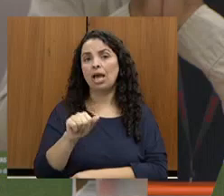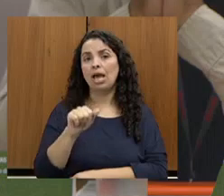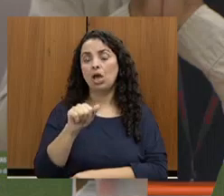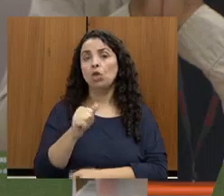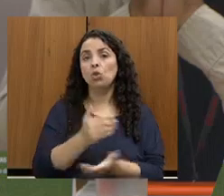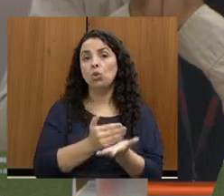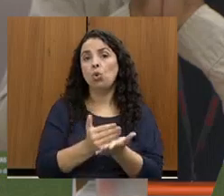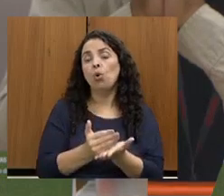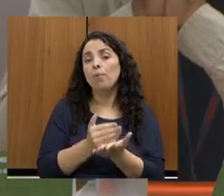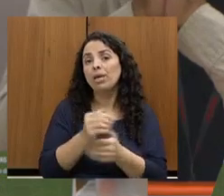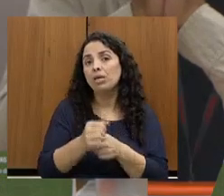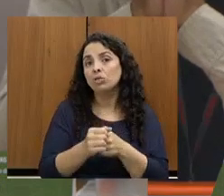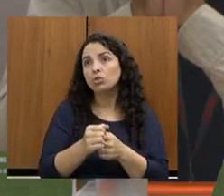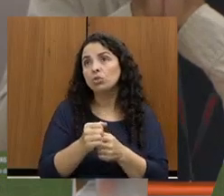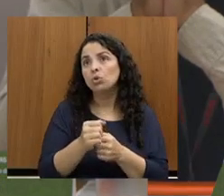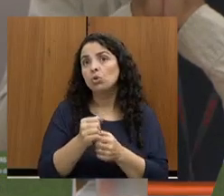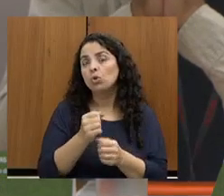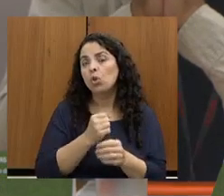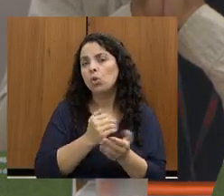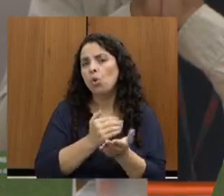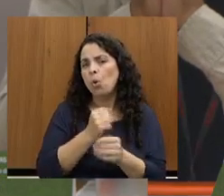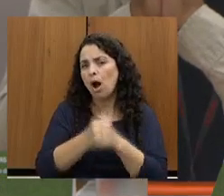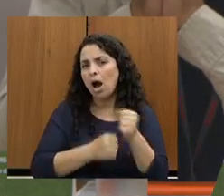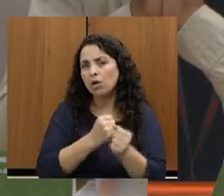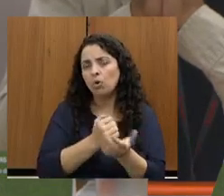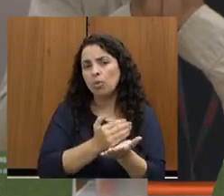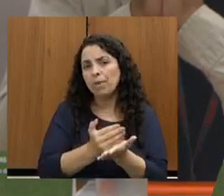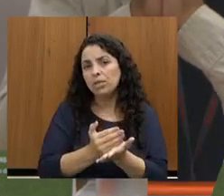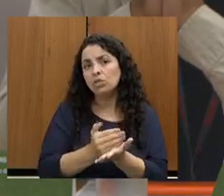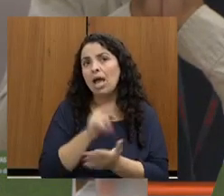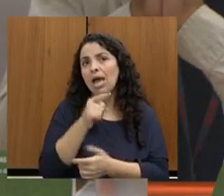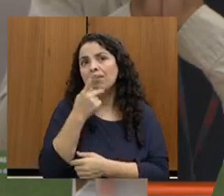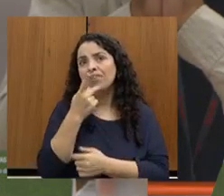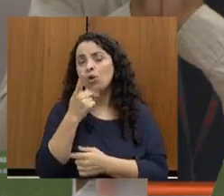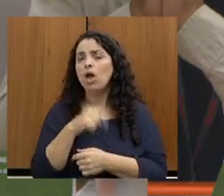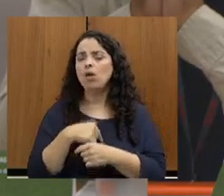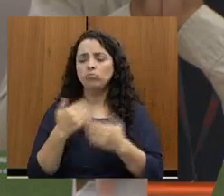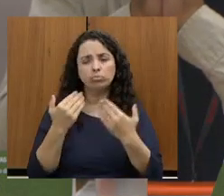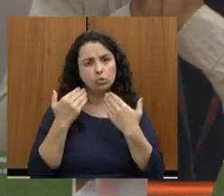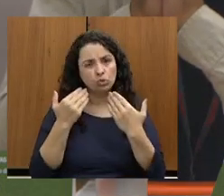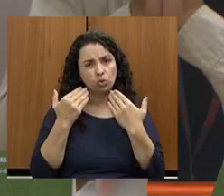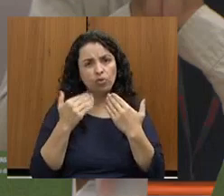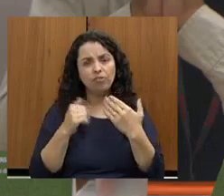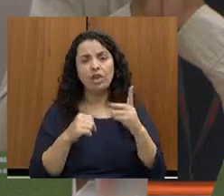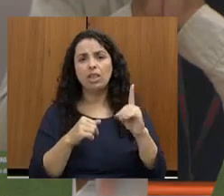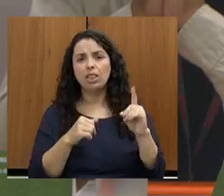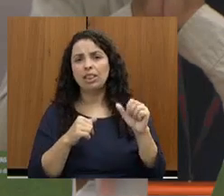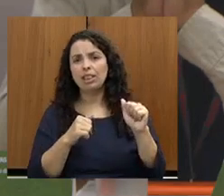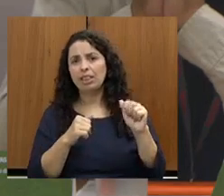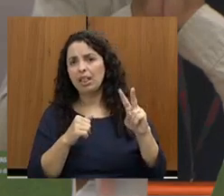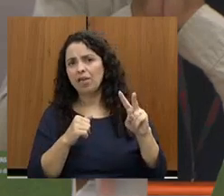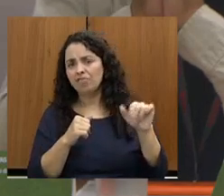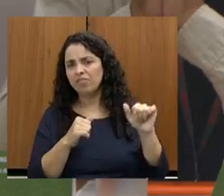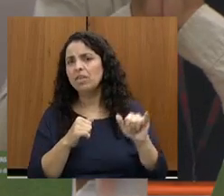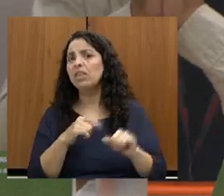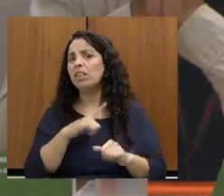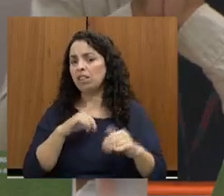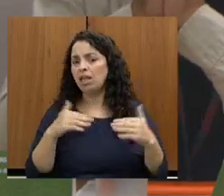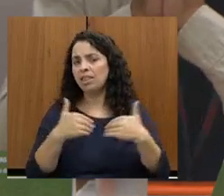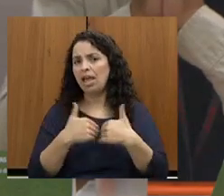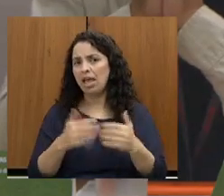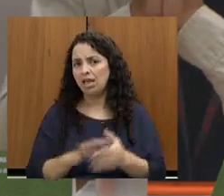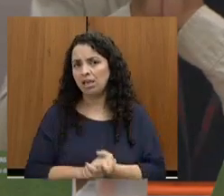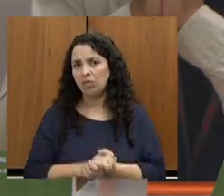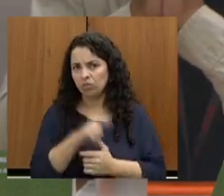perguntou, Diva, eu suspeito que o Davi tem teia. Você já conversou com a equipe de psiquiatria e psicologia? Porque ele faz